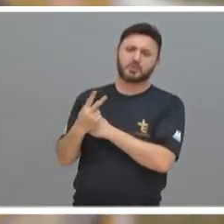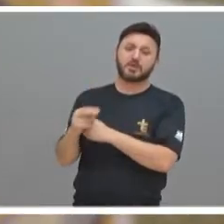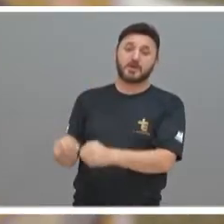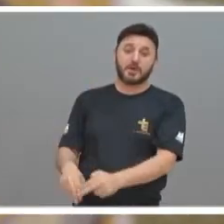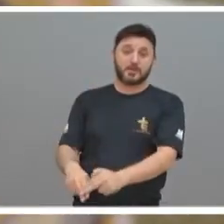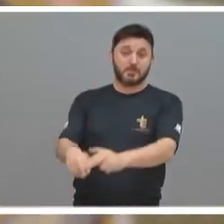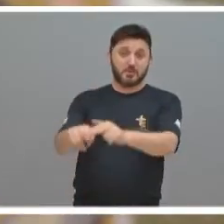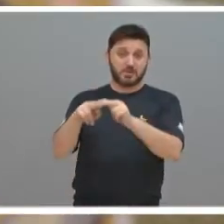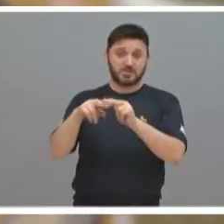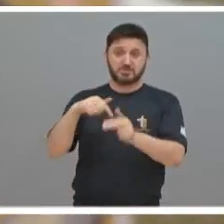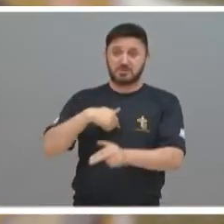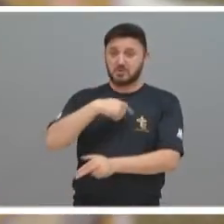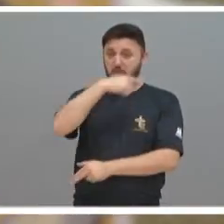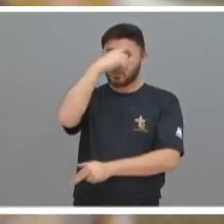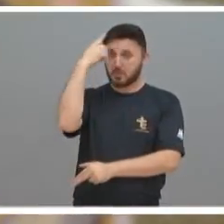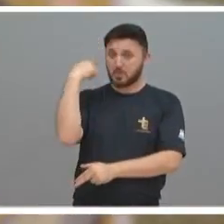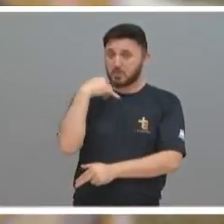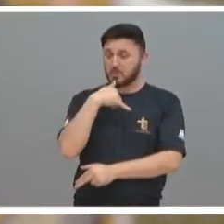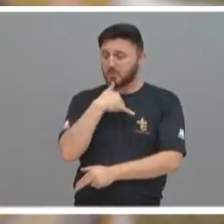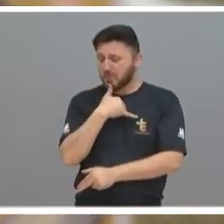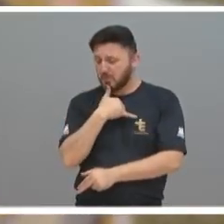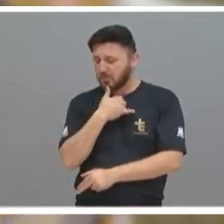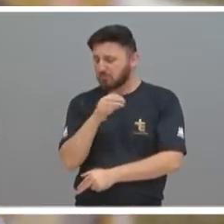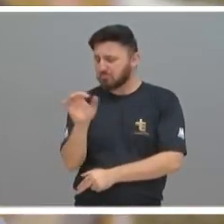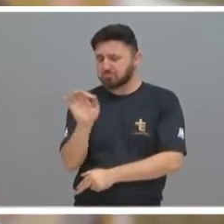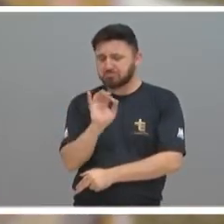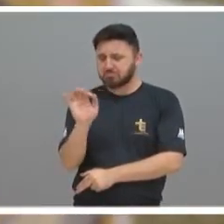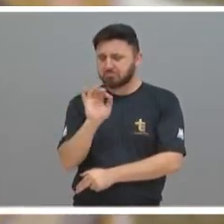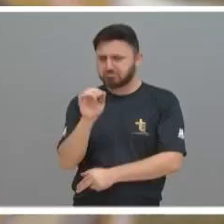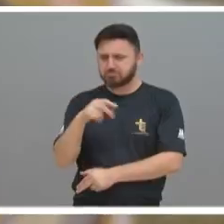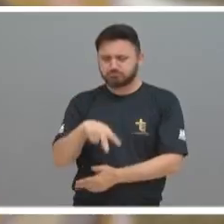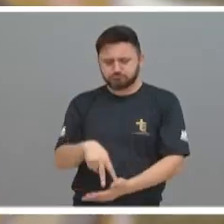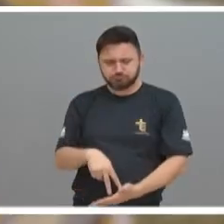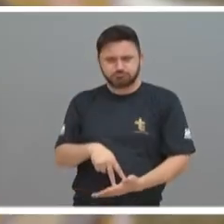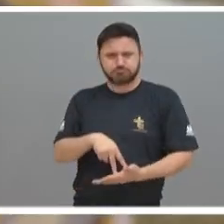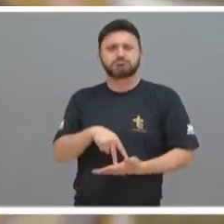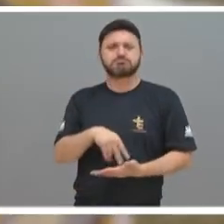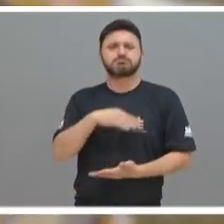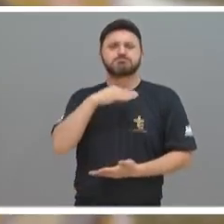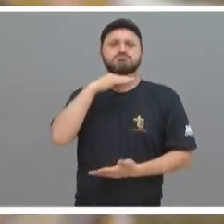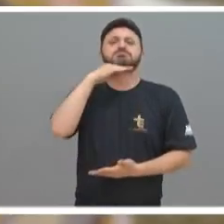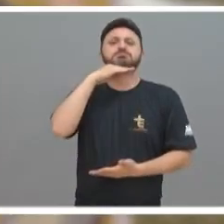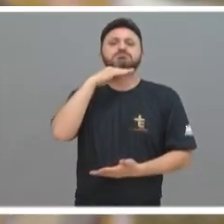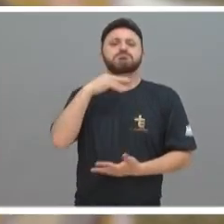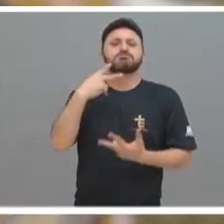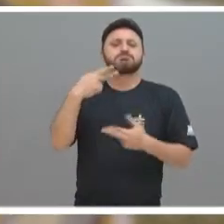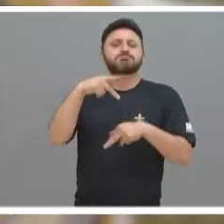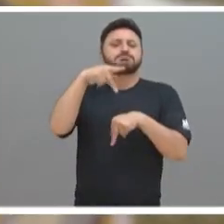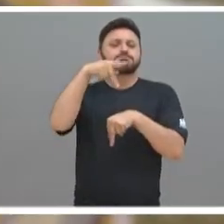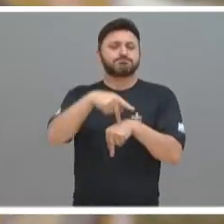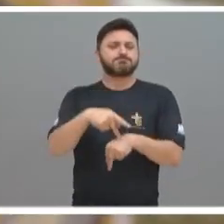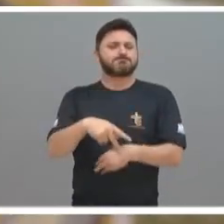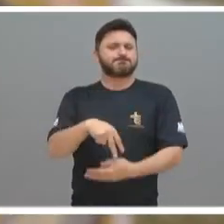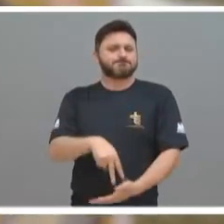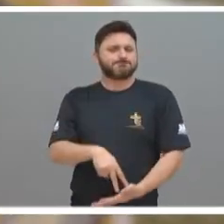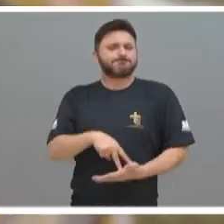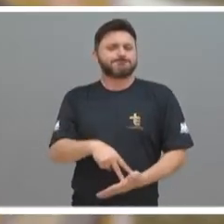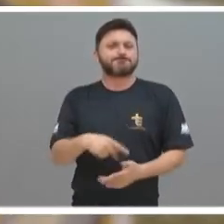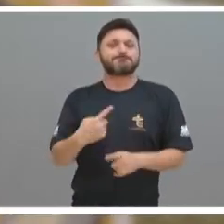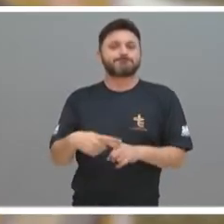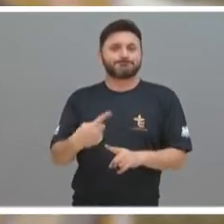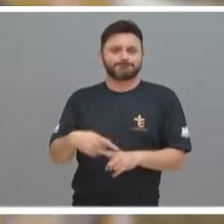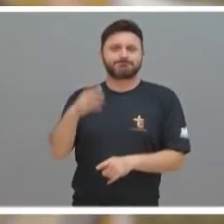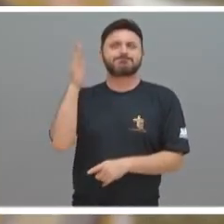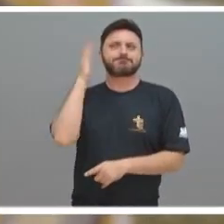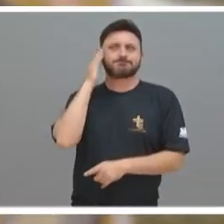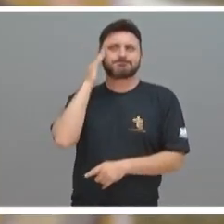isso não me deixei abater o ânimo, conservei o rosto impassível como pedra, porque sei